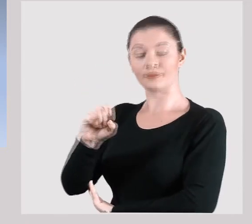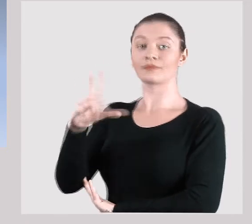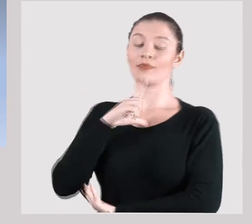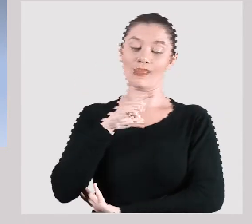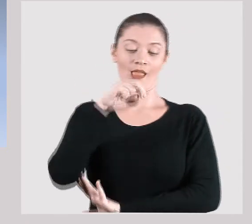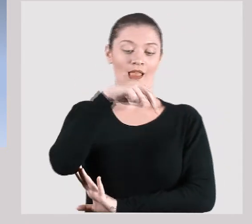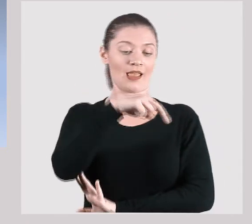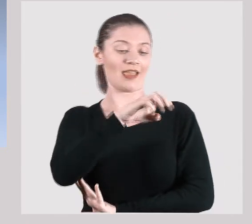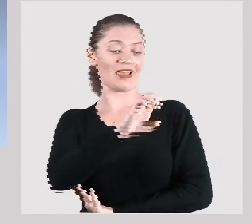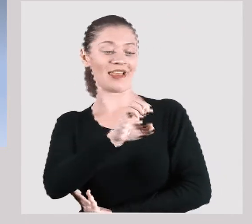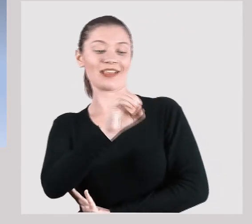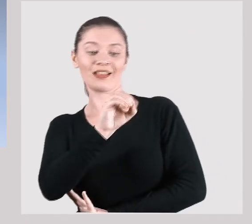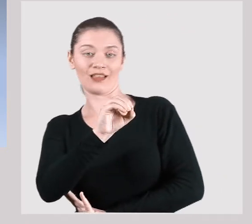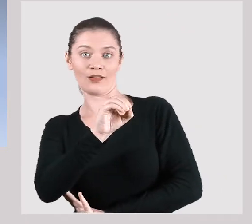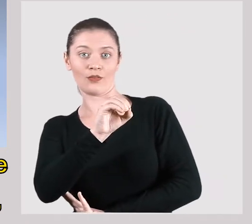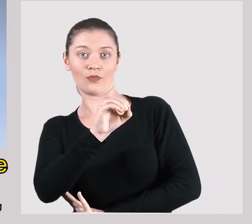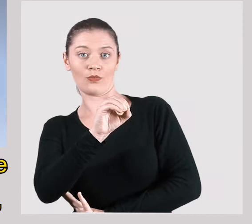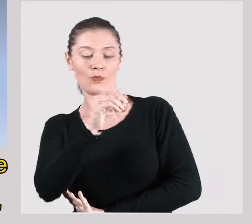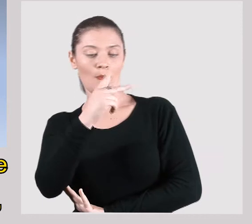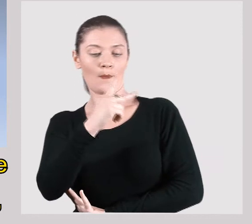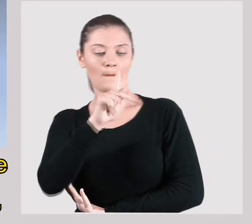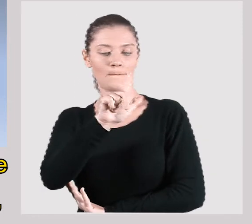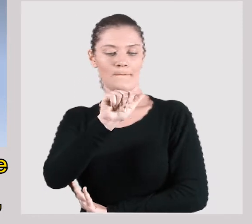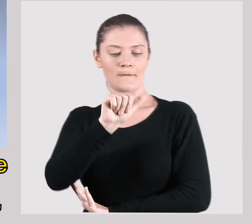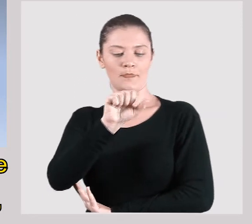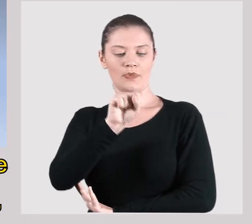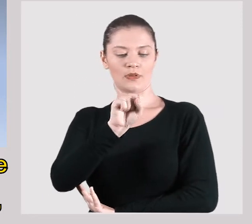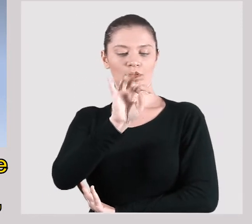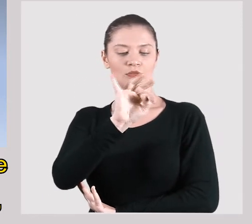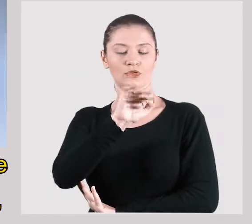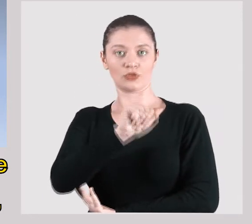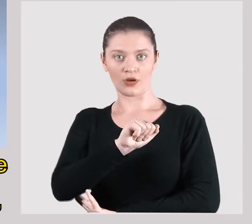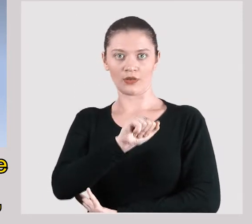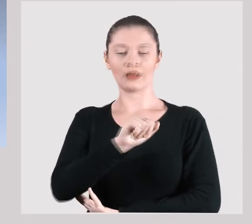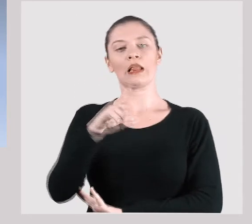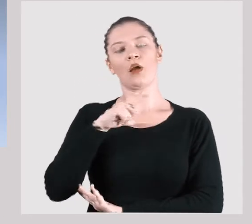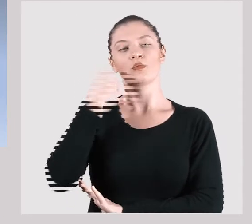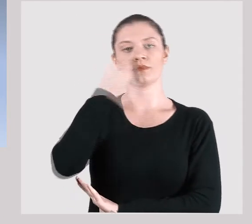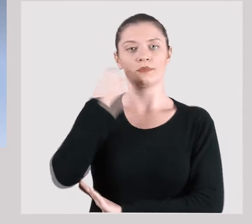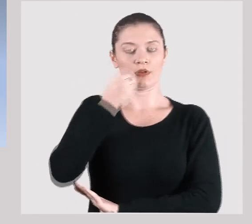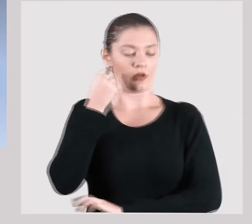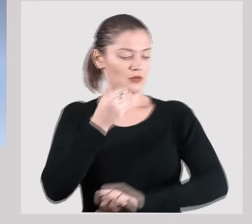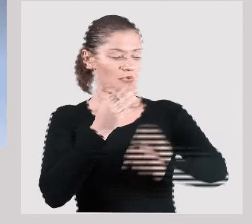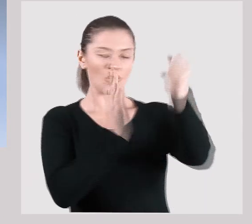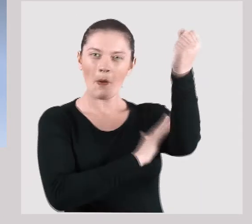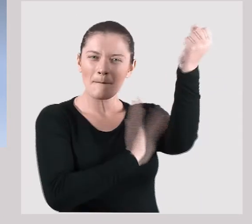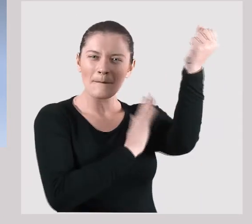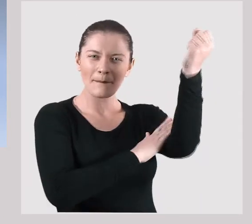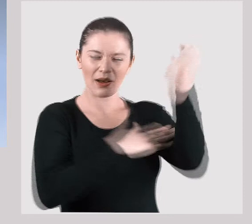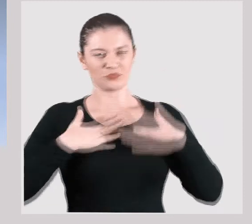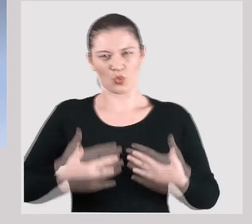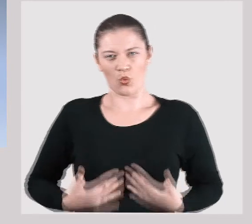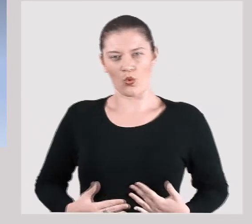neofaloplastia, que seria um experimento, que é um pedaço do corpo, que pode ser do braço ou do dorso, que faz um pênis ali, dá muito